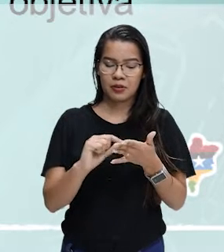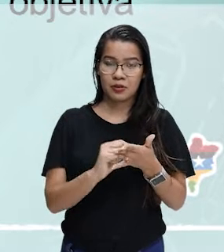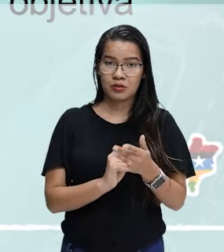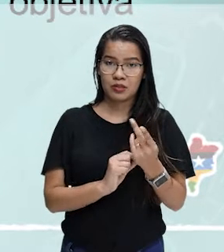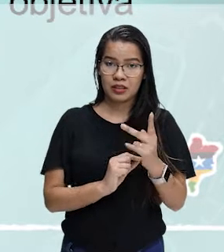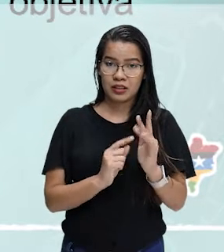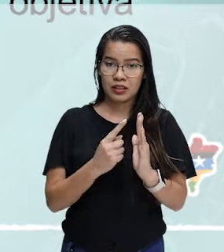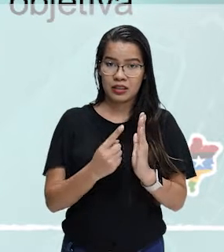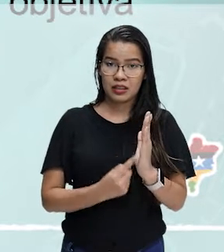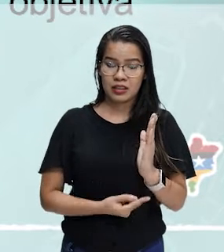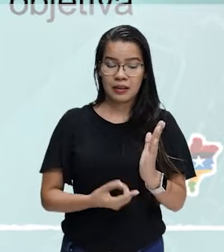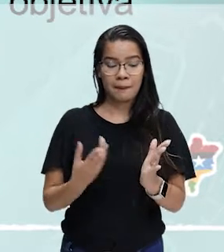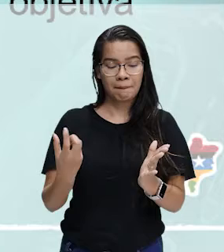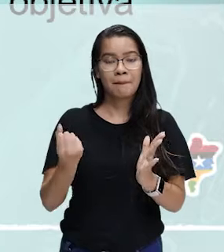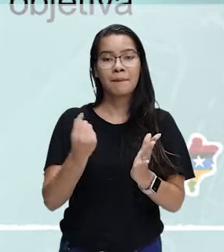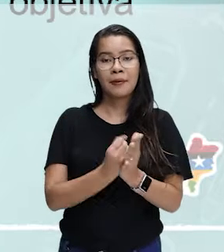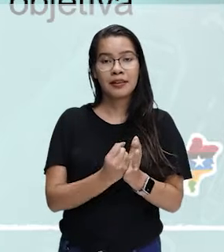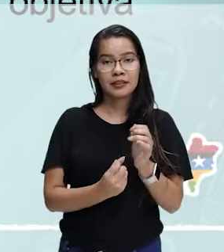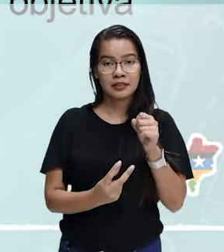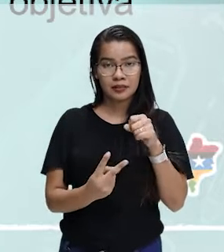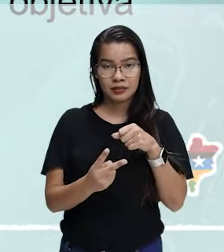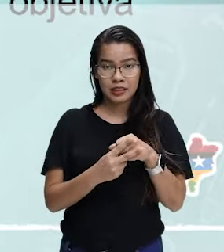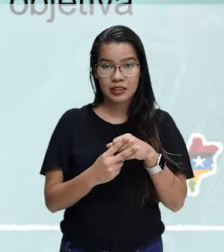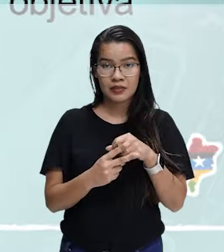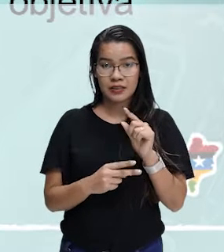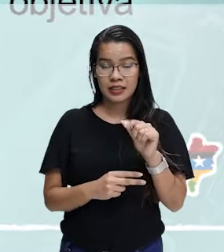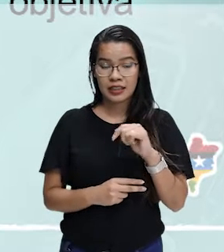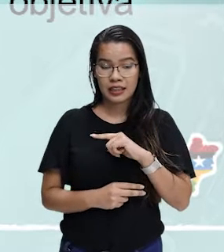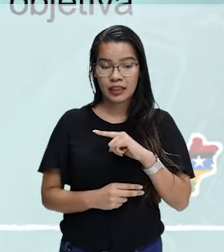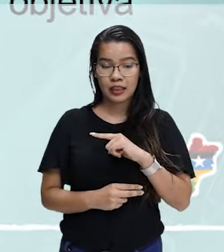e marca os verbos. E aí você